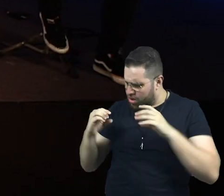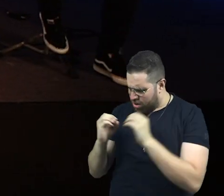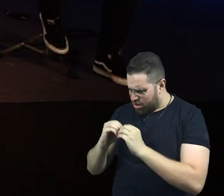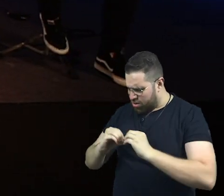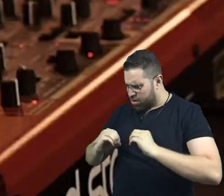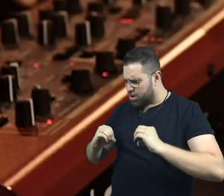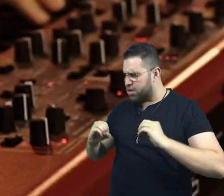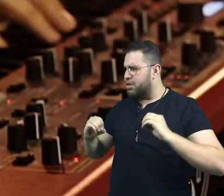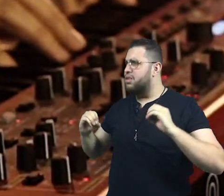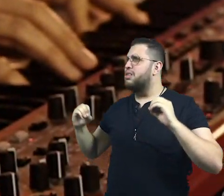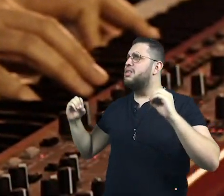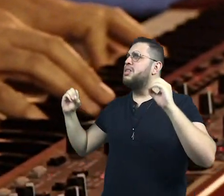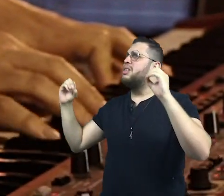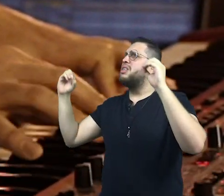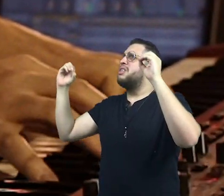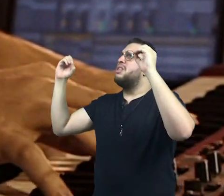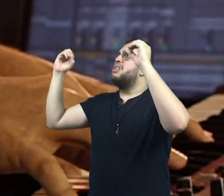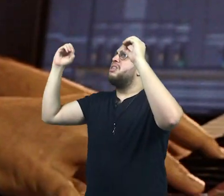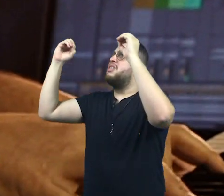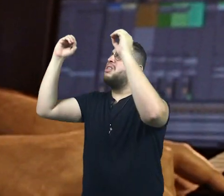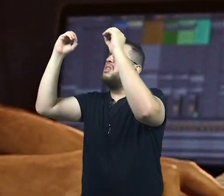damos honra,